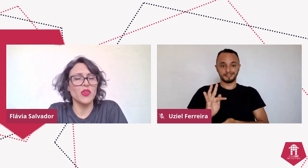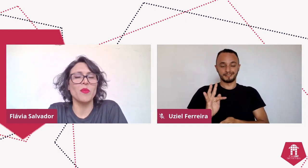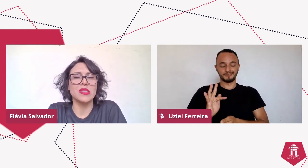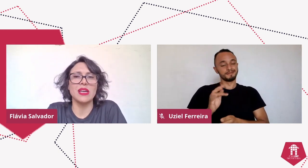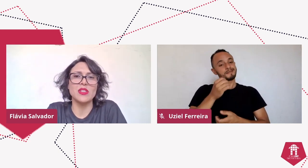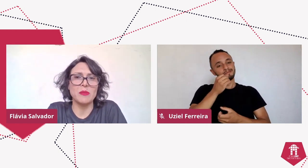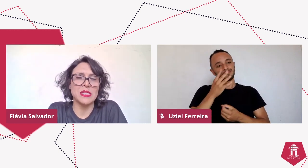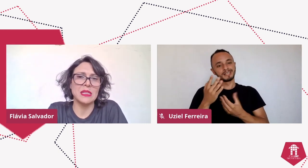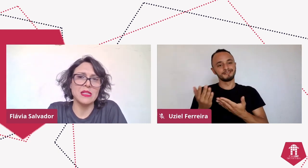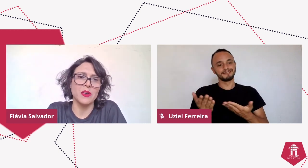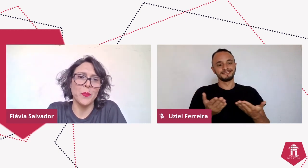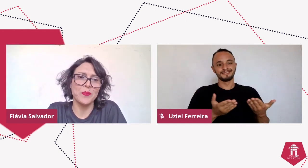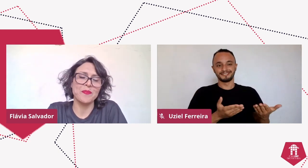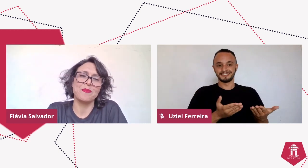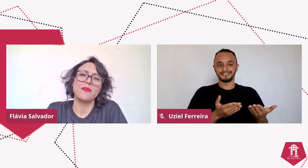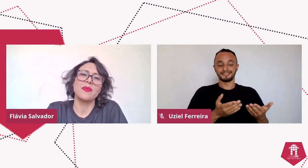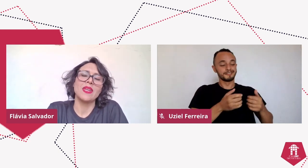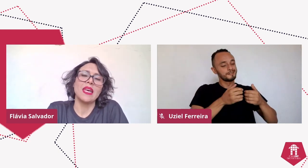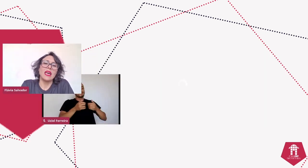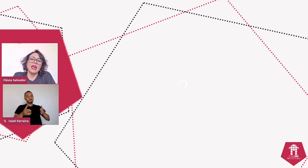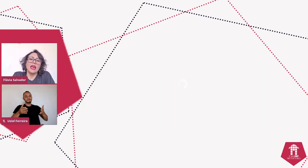e a gente vai começar a nossa apresentação.